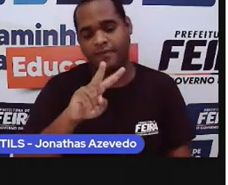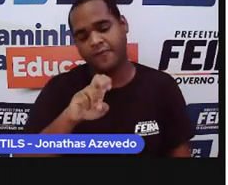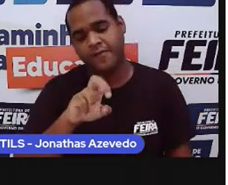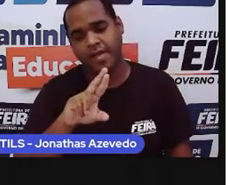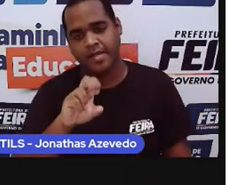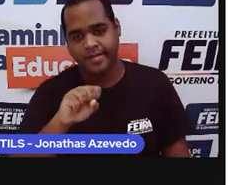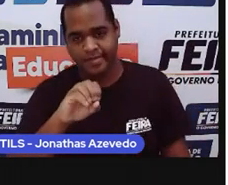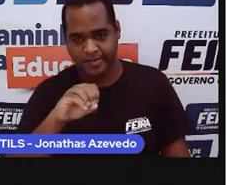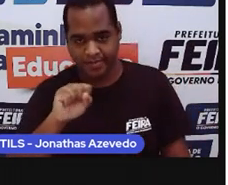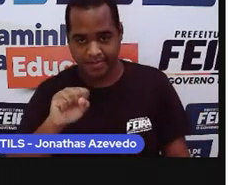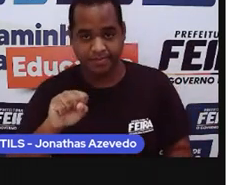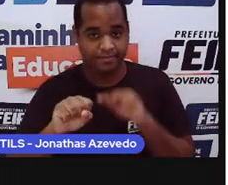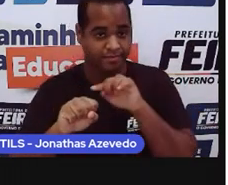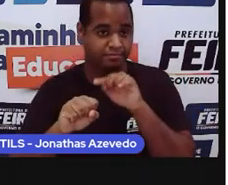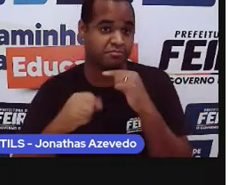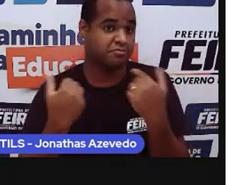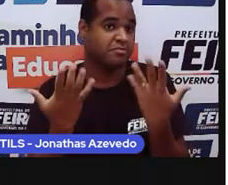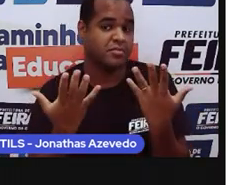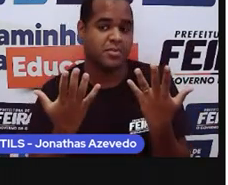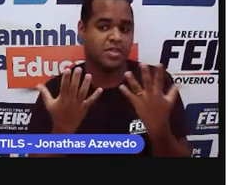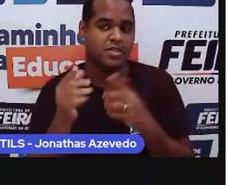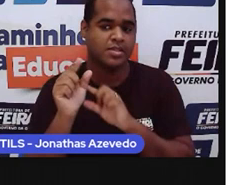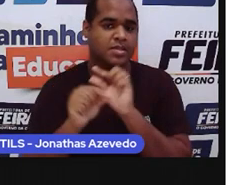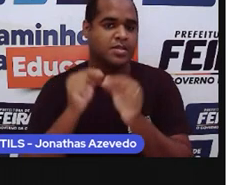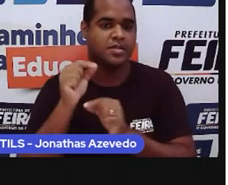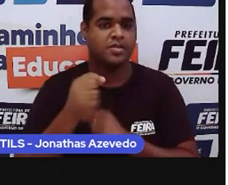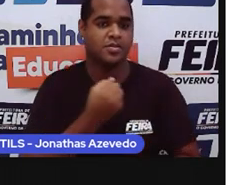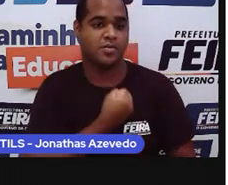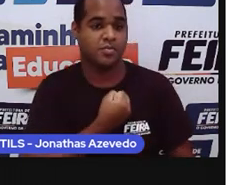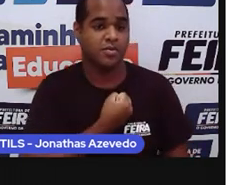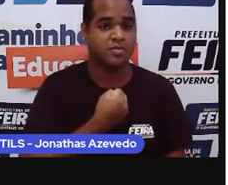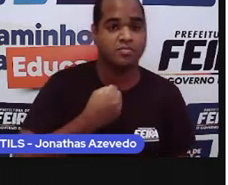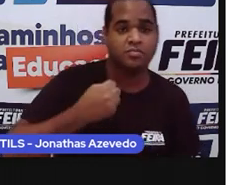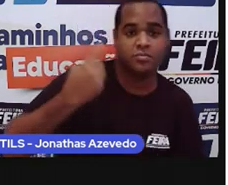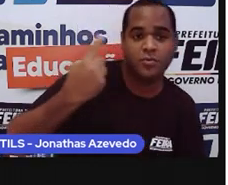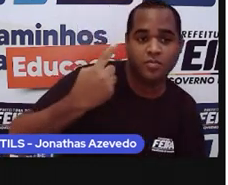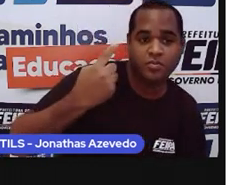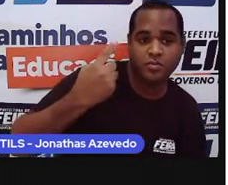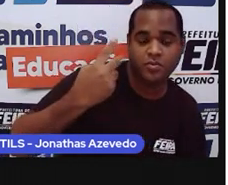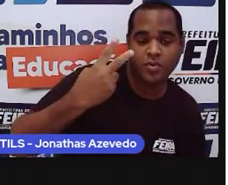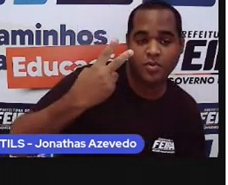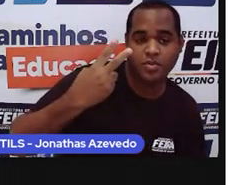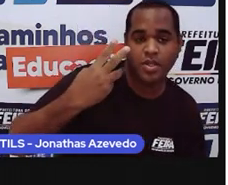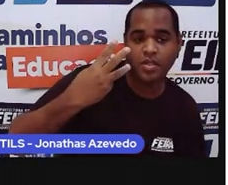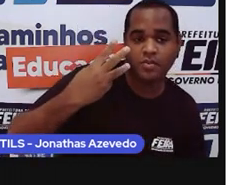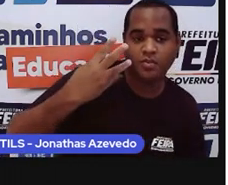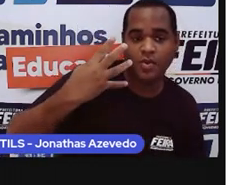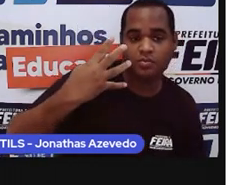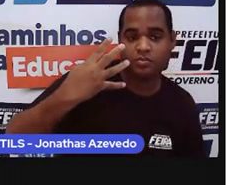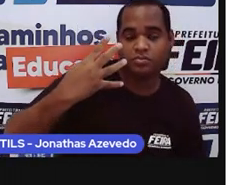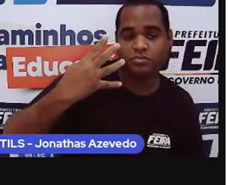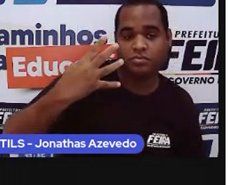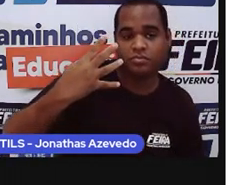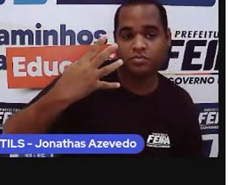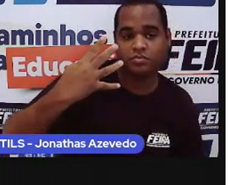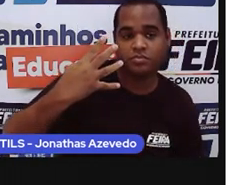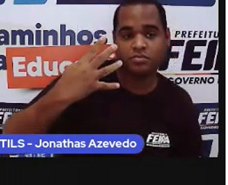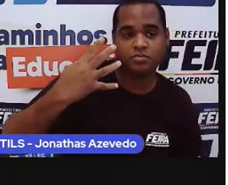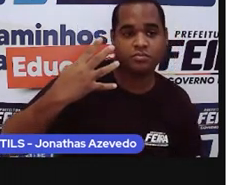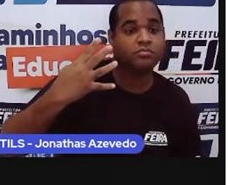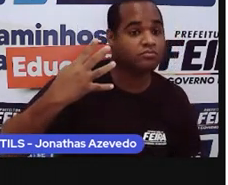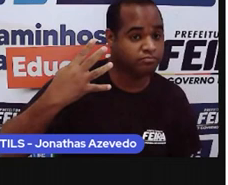versos. Então seria verso 1, verso 2, verso 3, verso